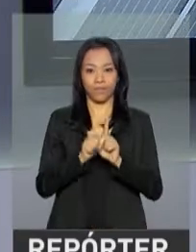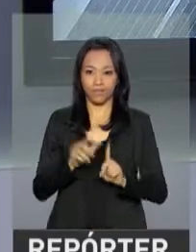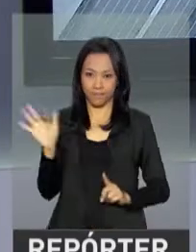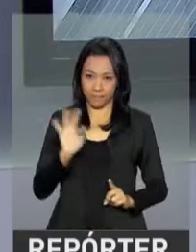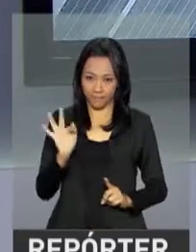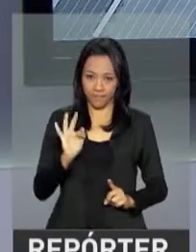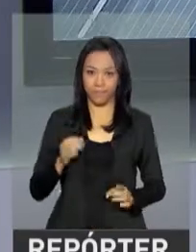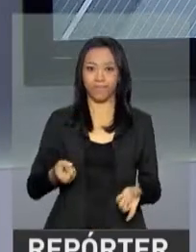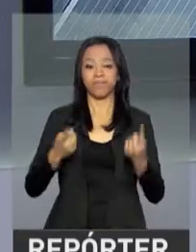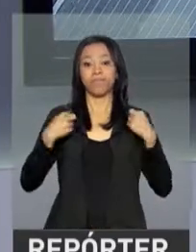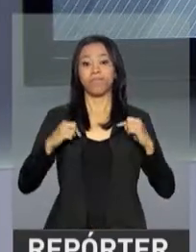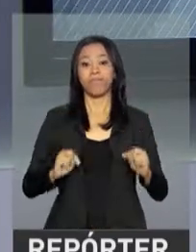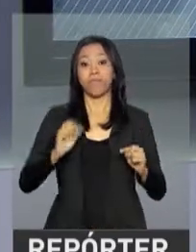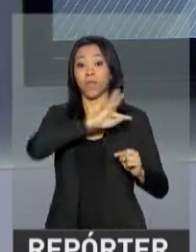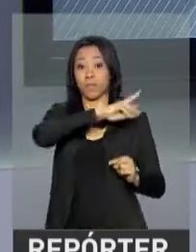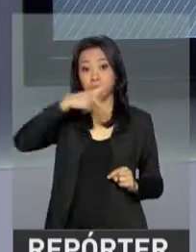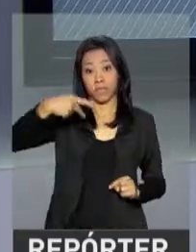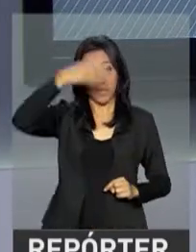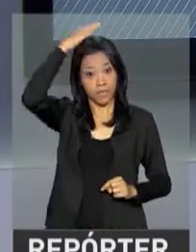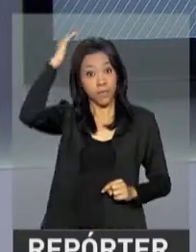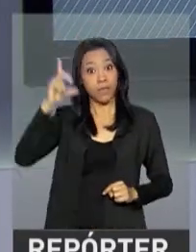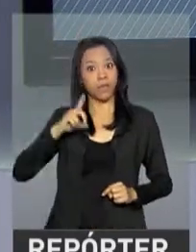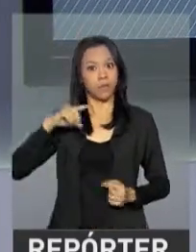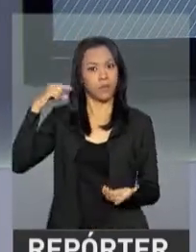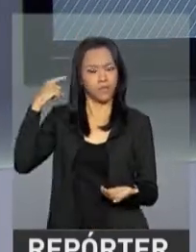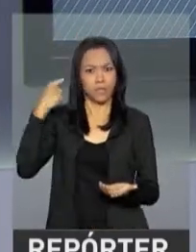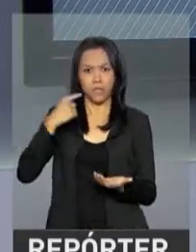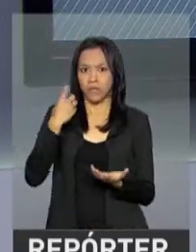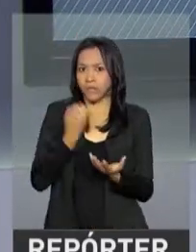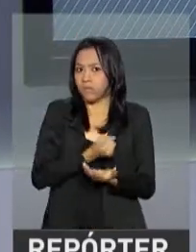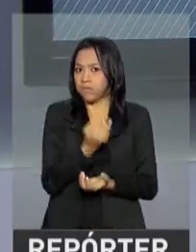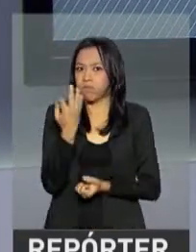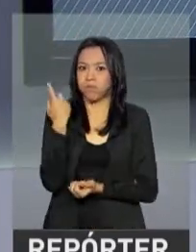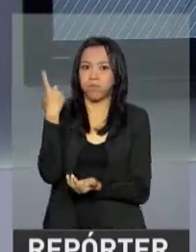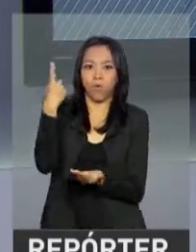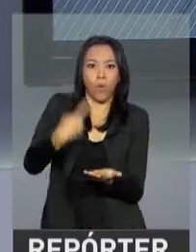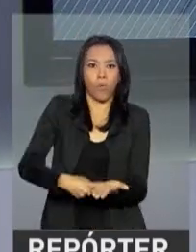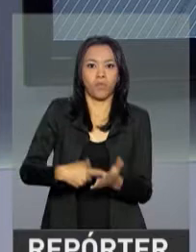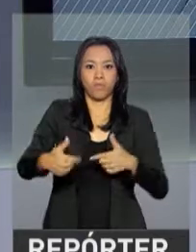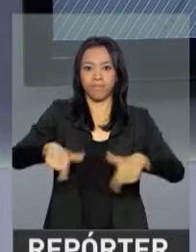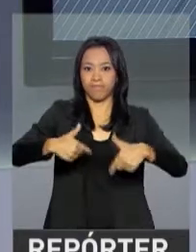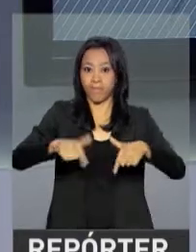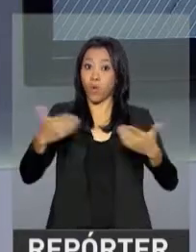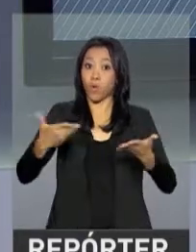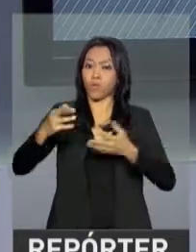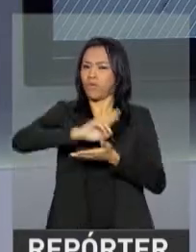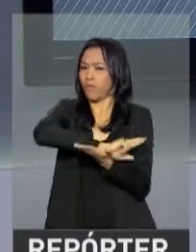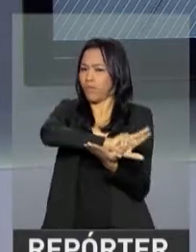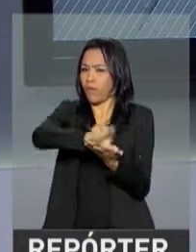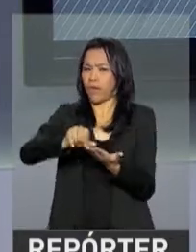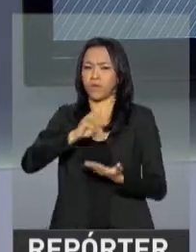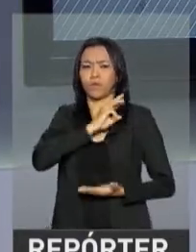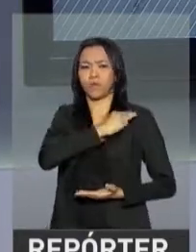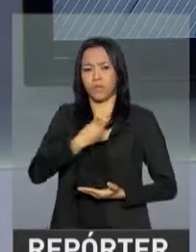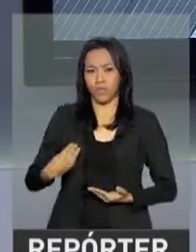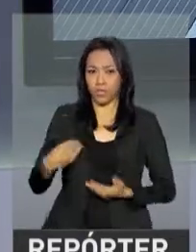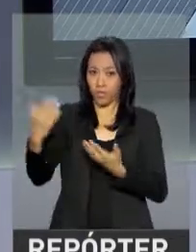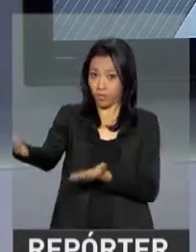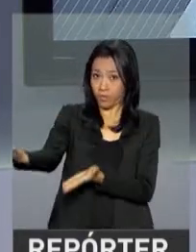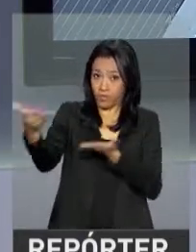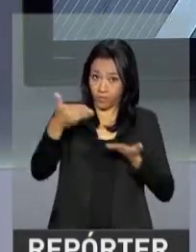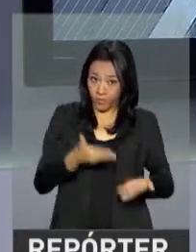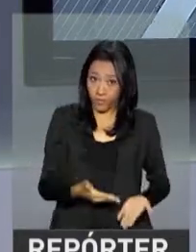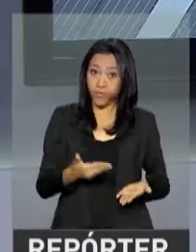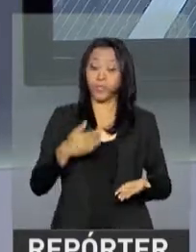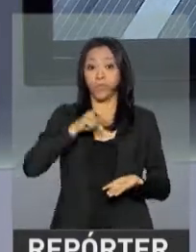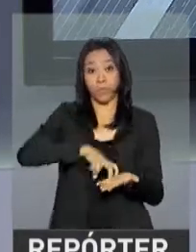de fevereiro. O presidente Michel Temer tem uma agenda cheia no dia de hoje. Recebe vários ministros de Estado pela manhã e à tarde e